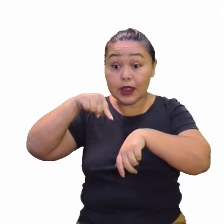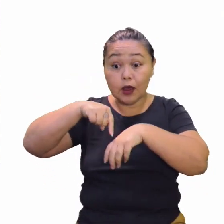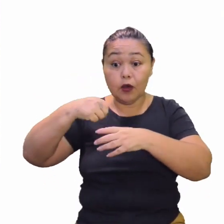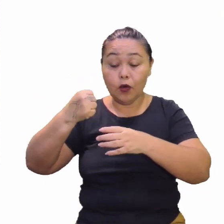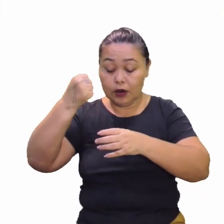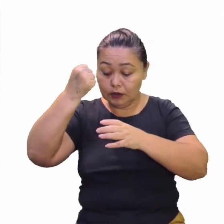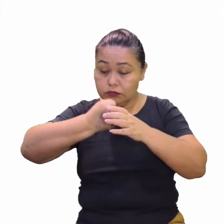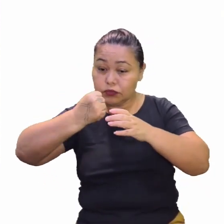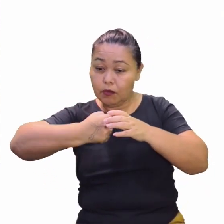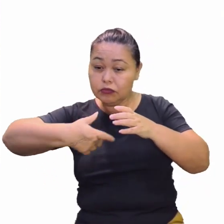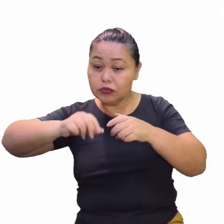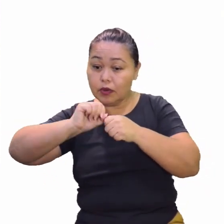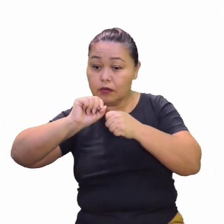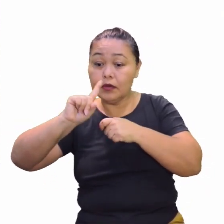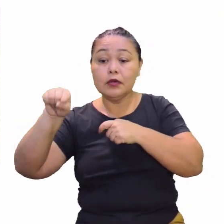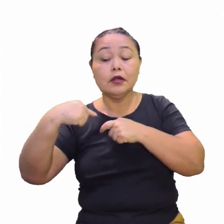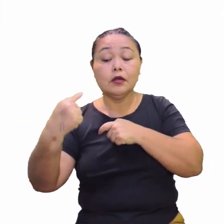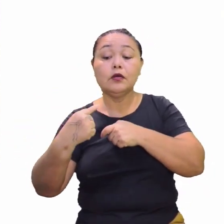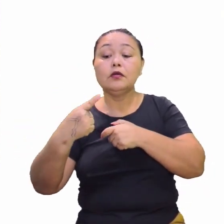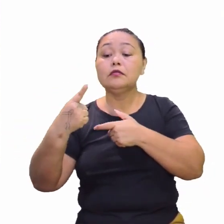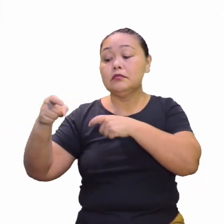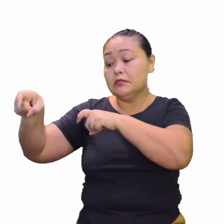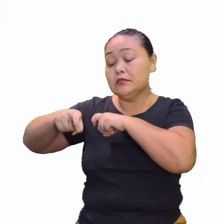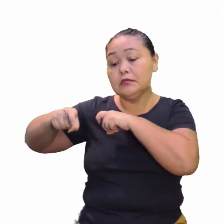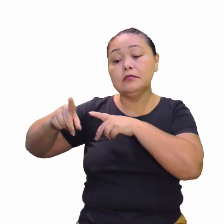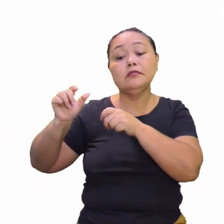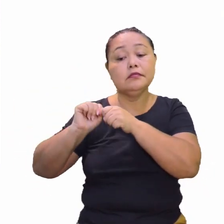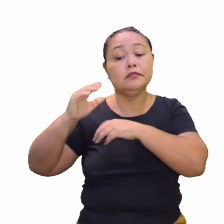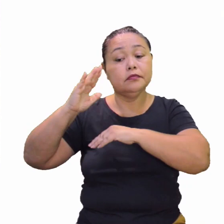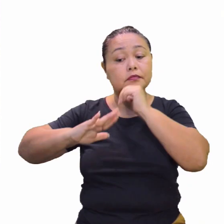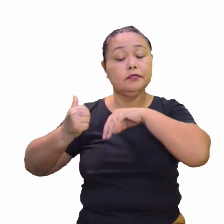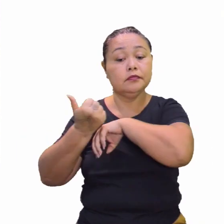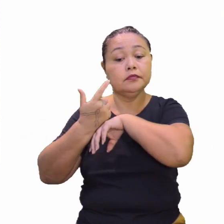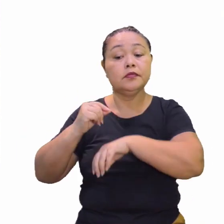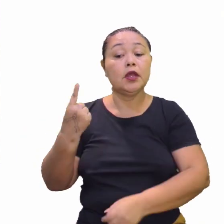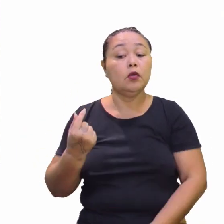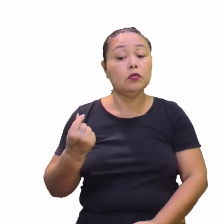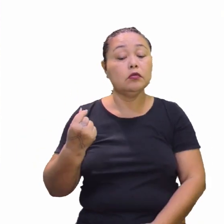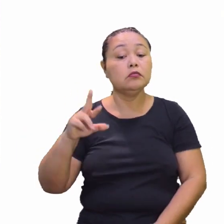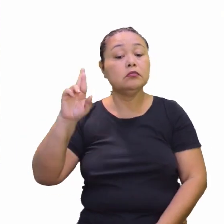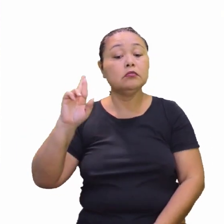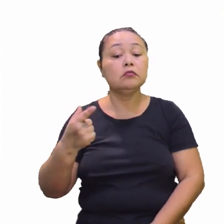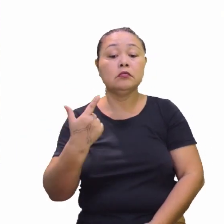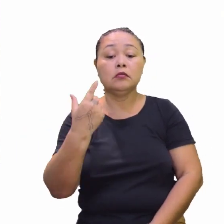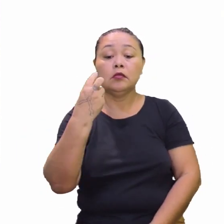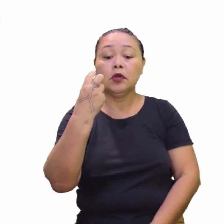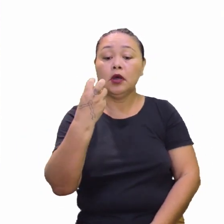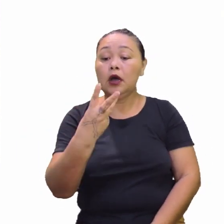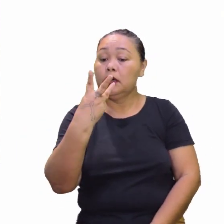na hora pelo agricultor. Quando a gente fala do valor do café, ele representa